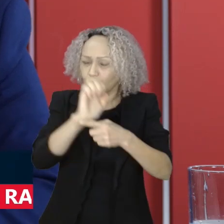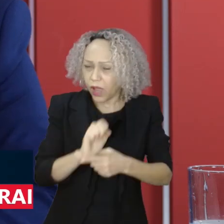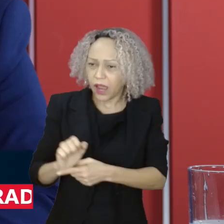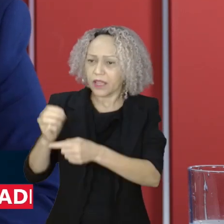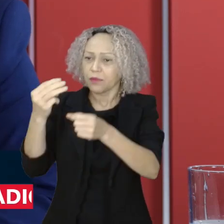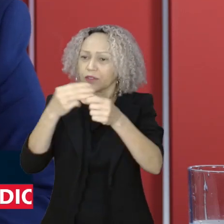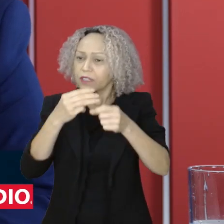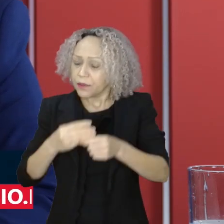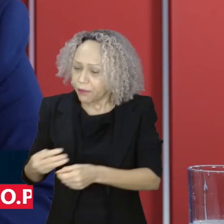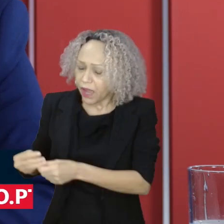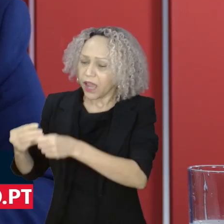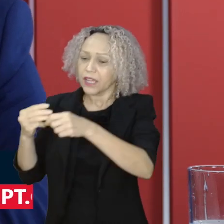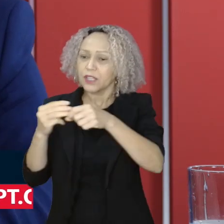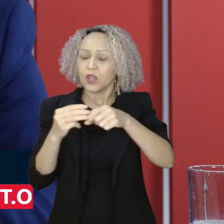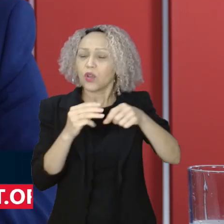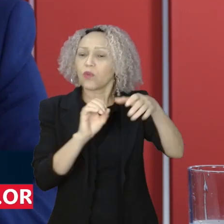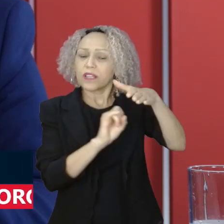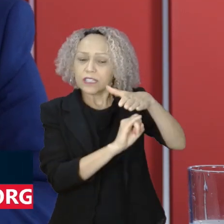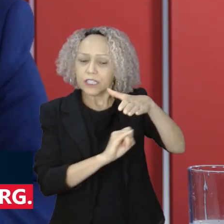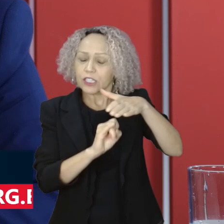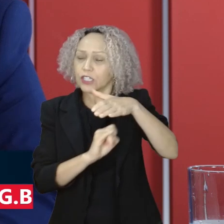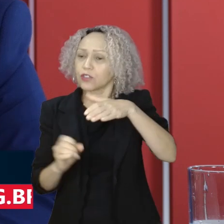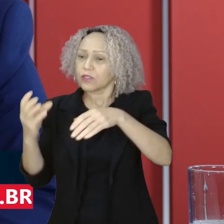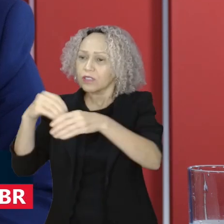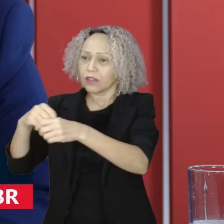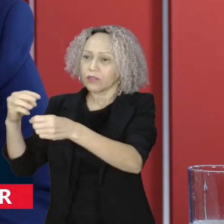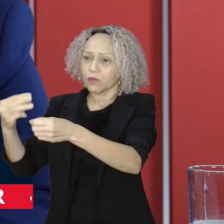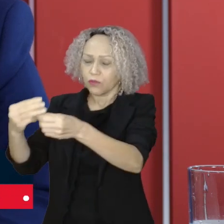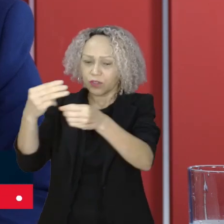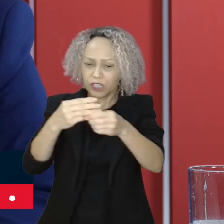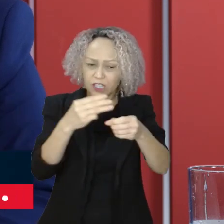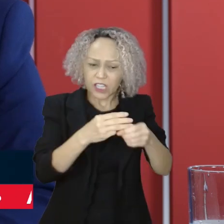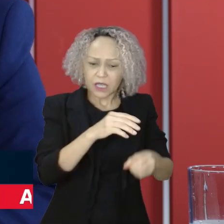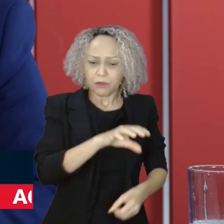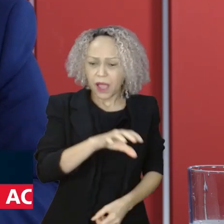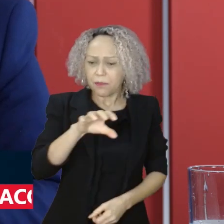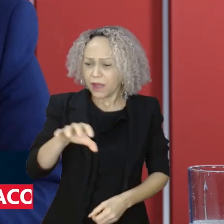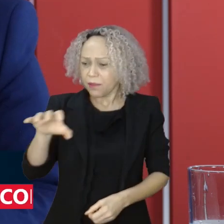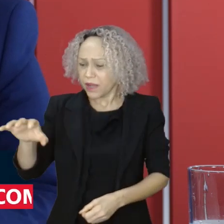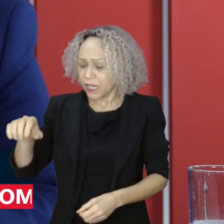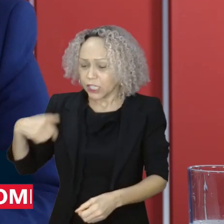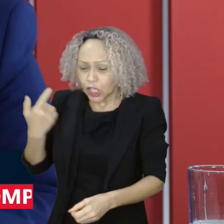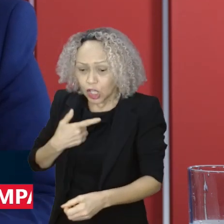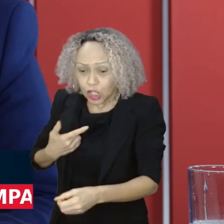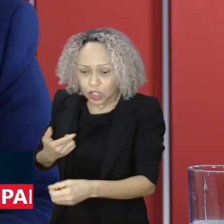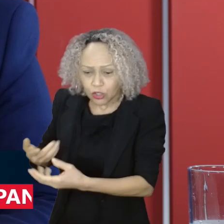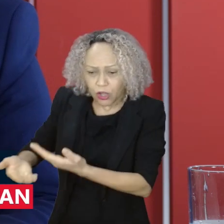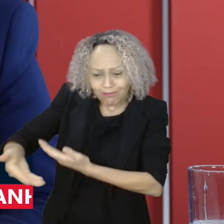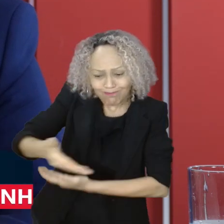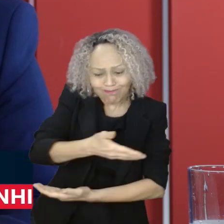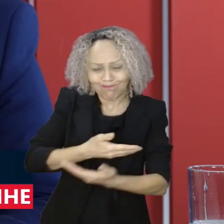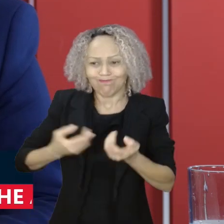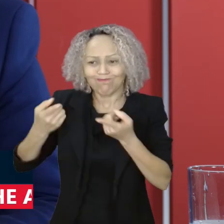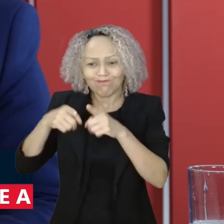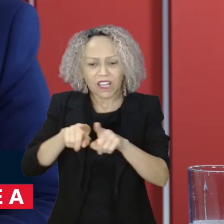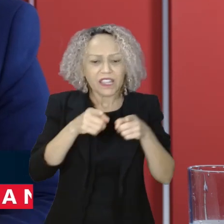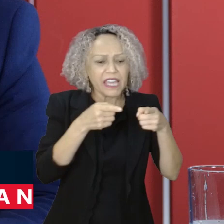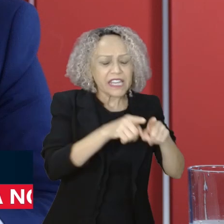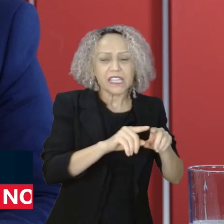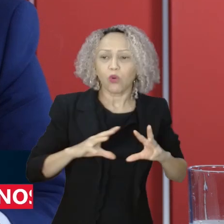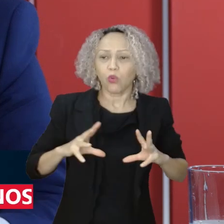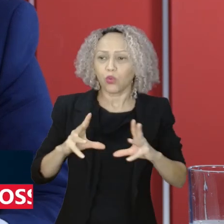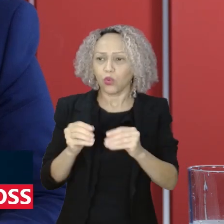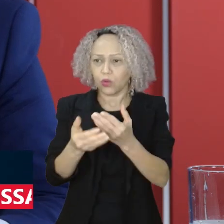as entidades municipalistas, e nós procuramos todas elas nesse processo agora. E nós estamos fazendo também, acho que um